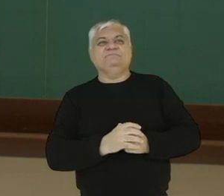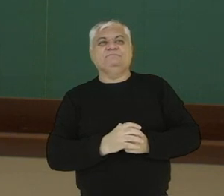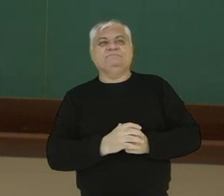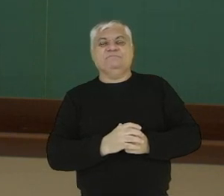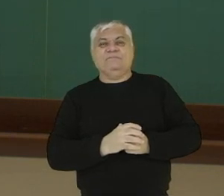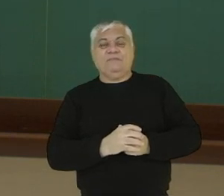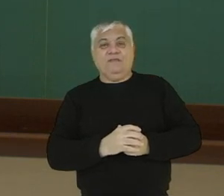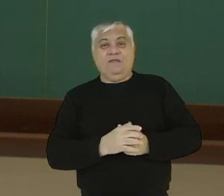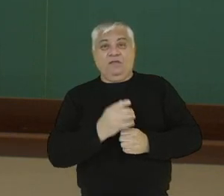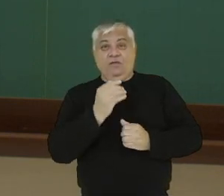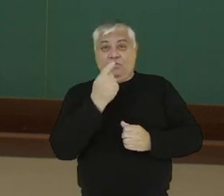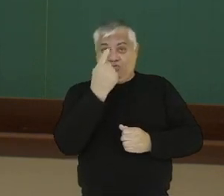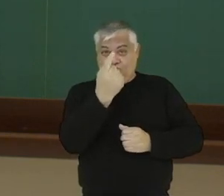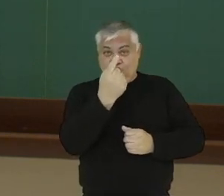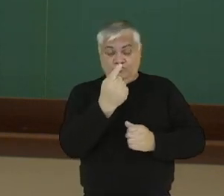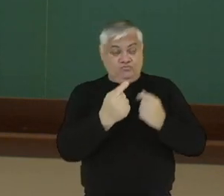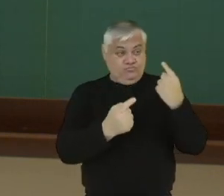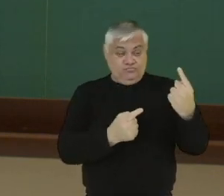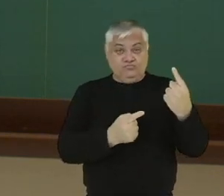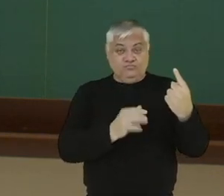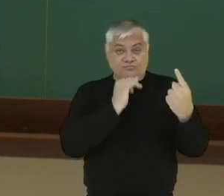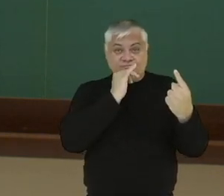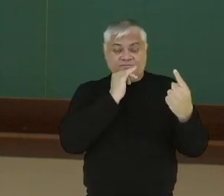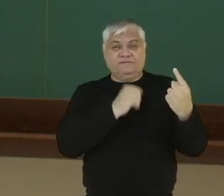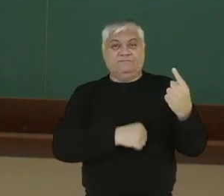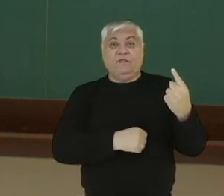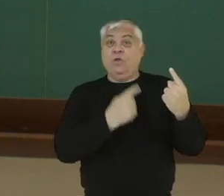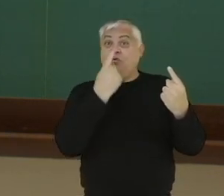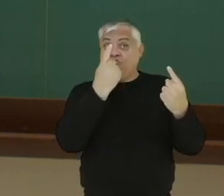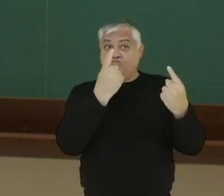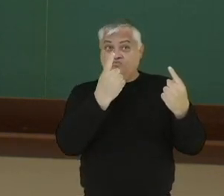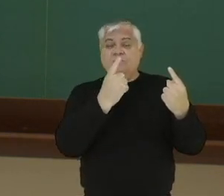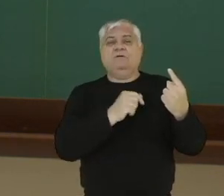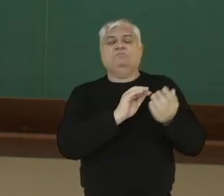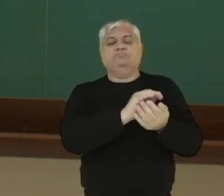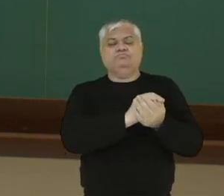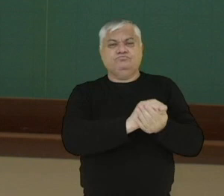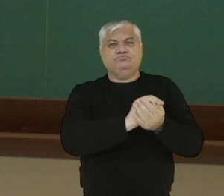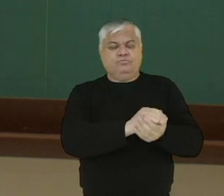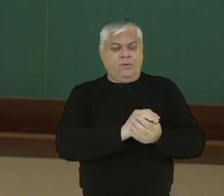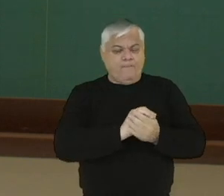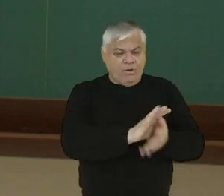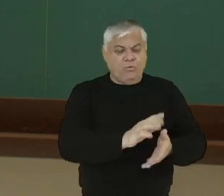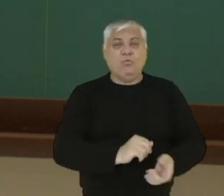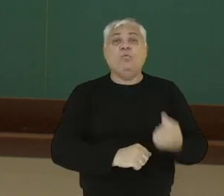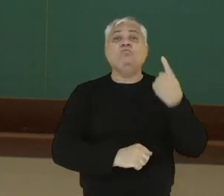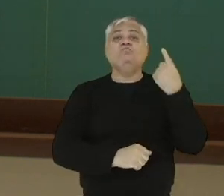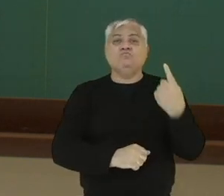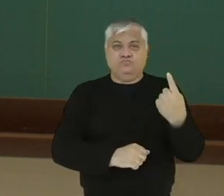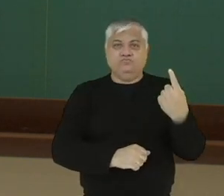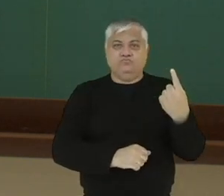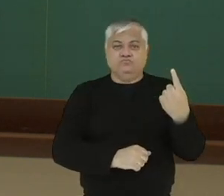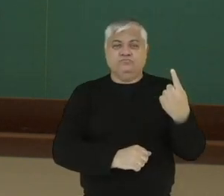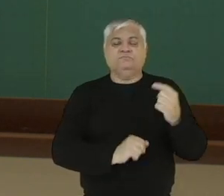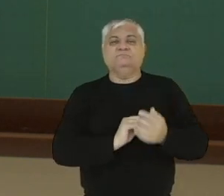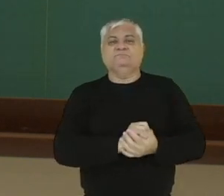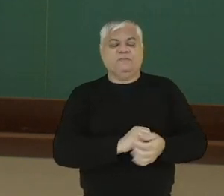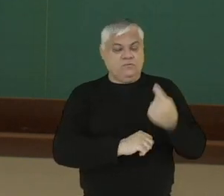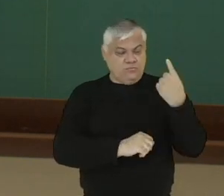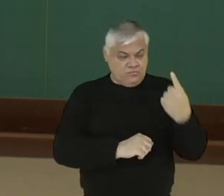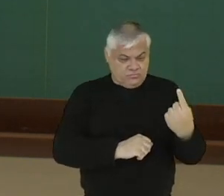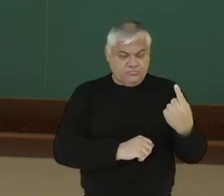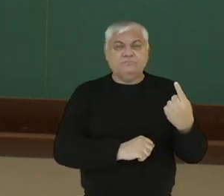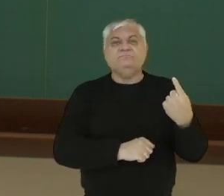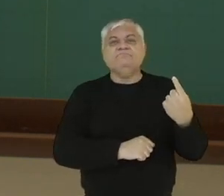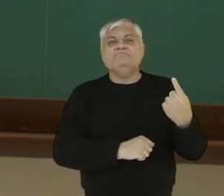Se a minha unidade for 1, minha unidade, joguei o dado na forma de tetraedro para cima e deu o número